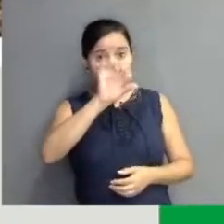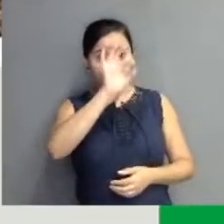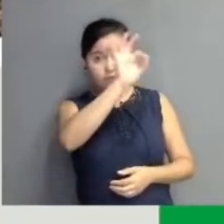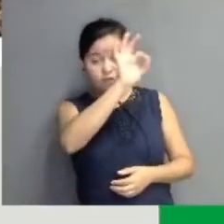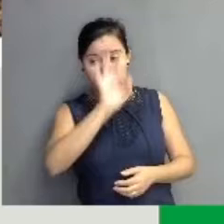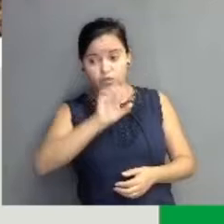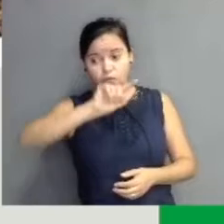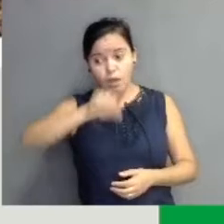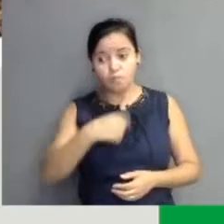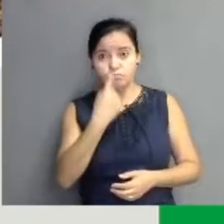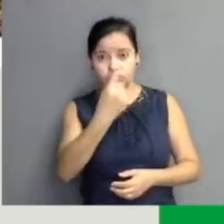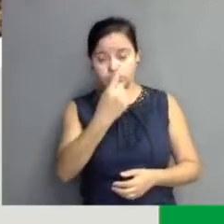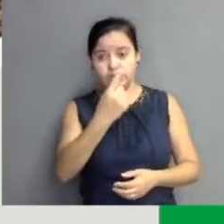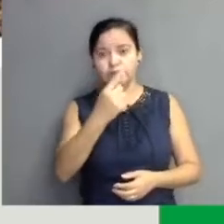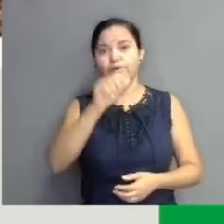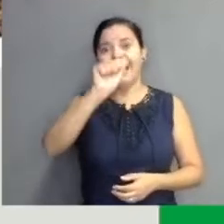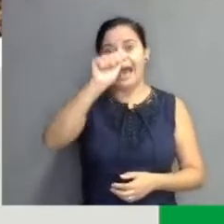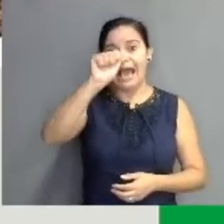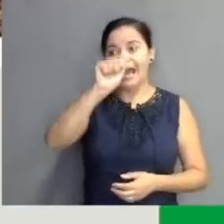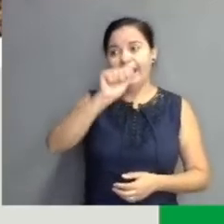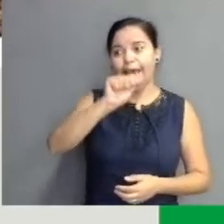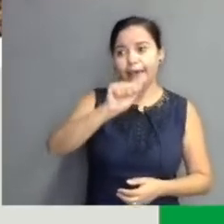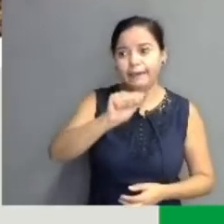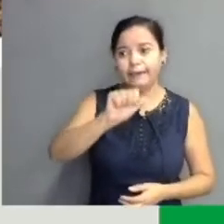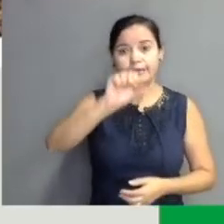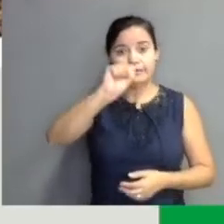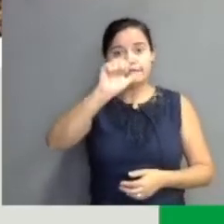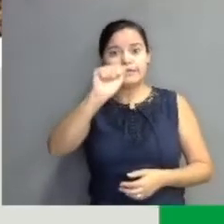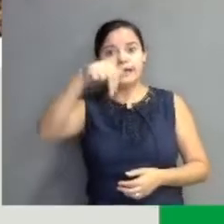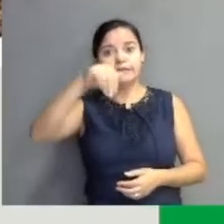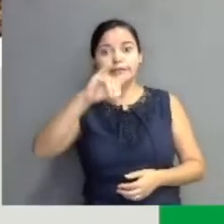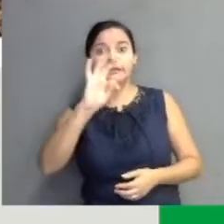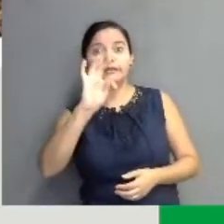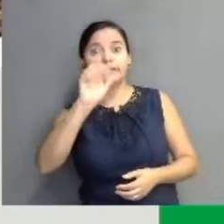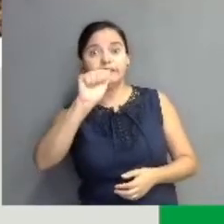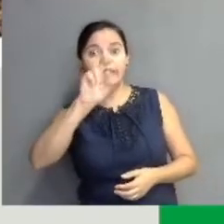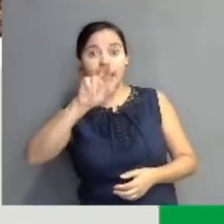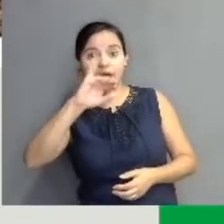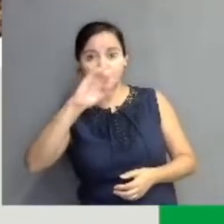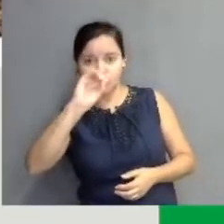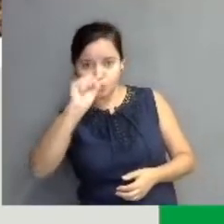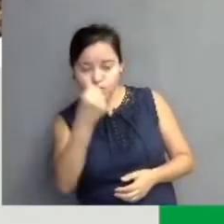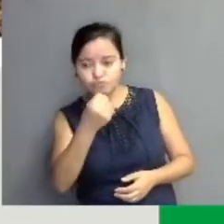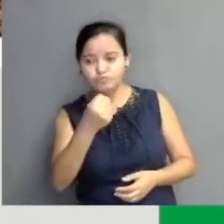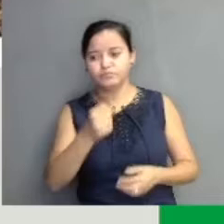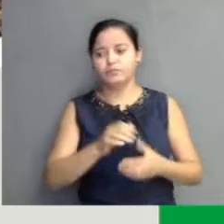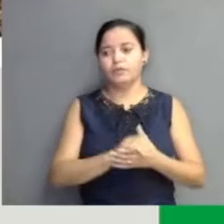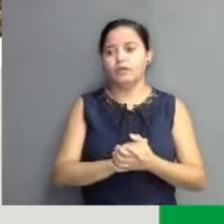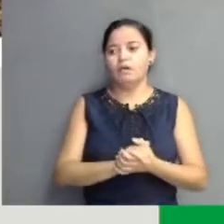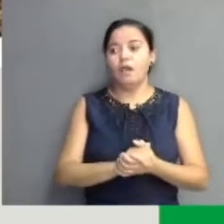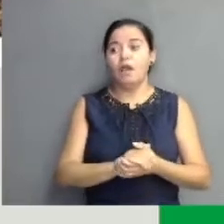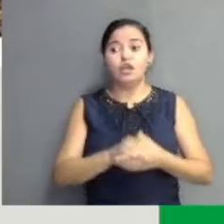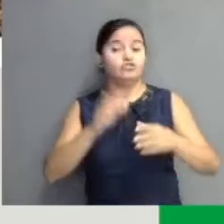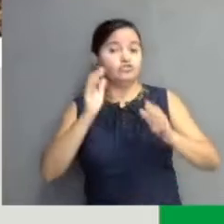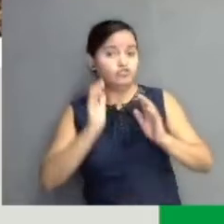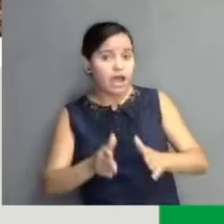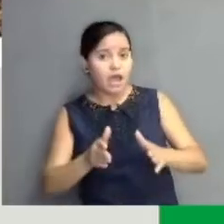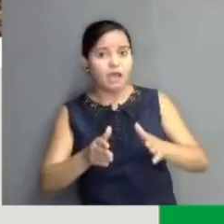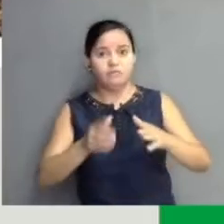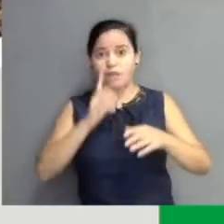59,1%, tá? E quando a gente fala já dos aterros controlados, isso dá em torno de